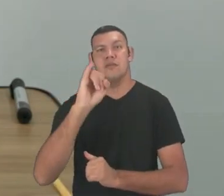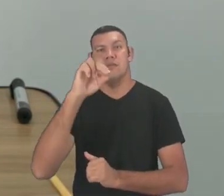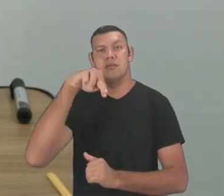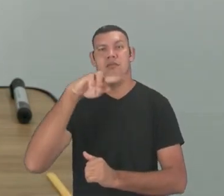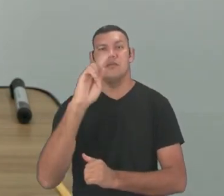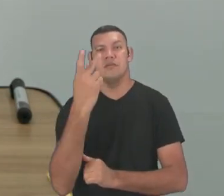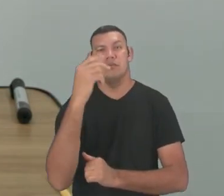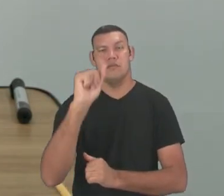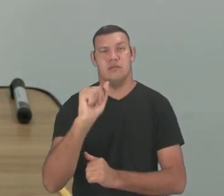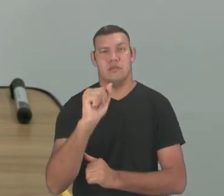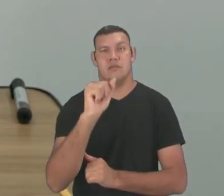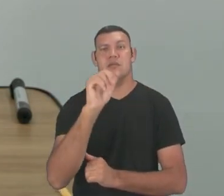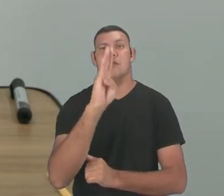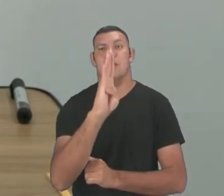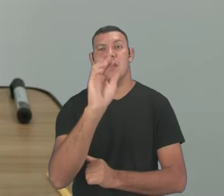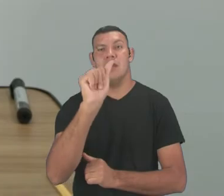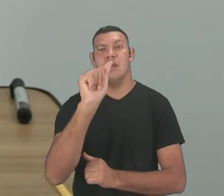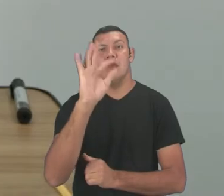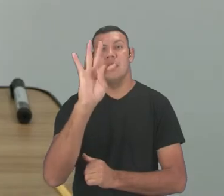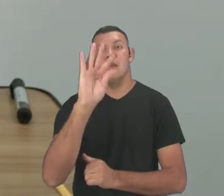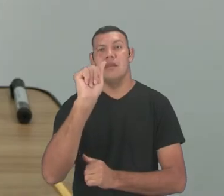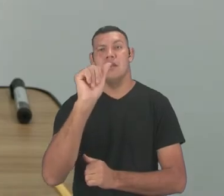e batatinha